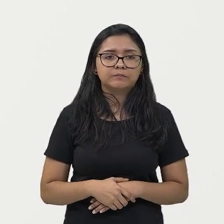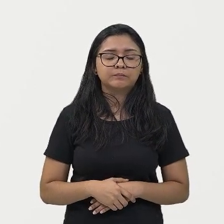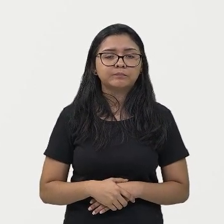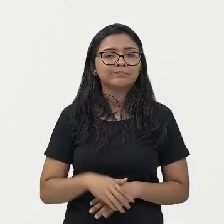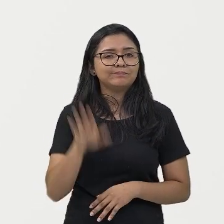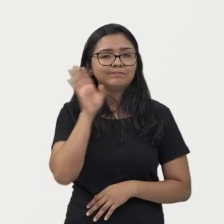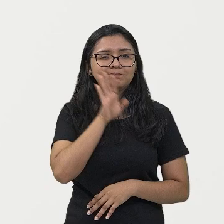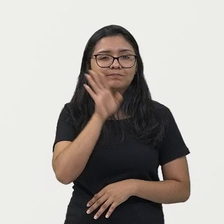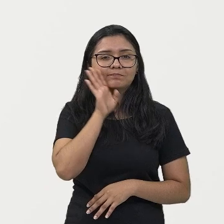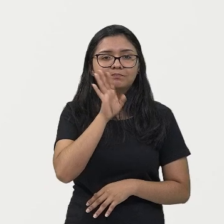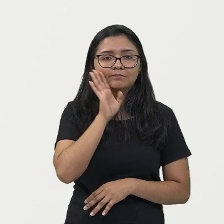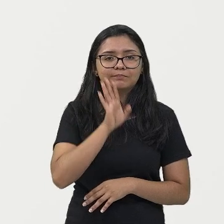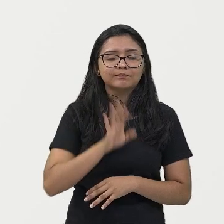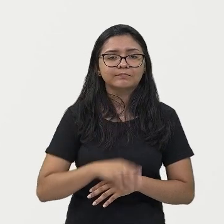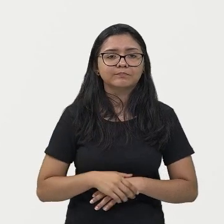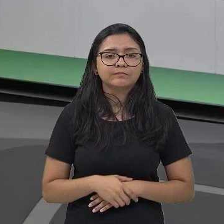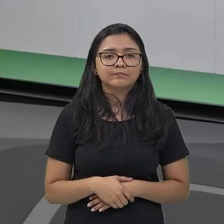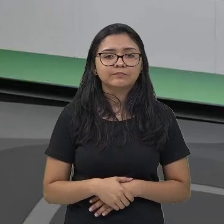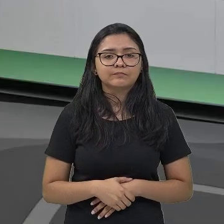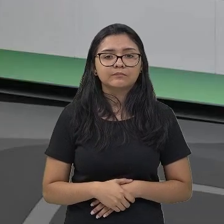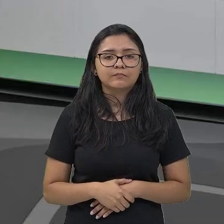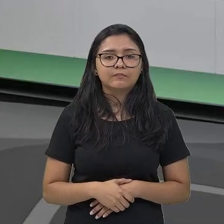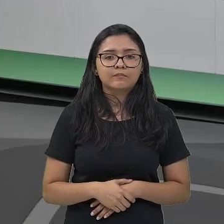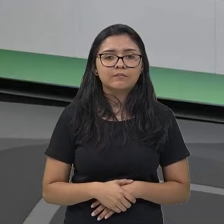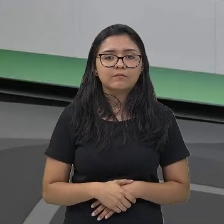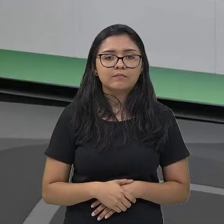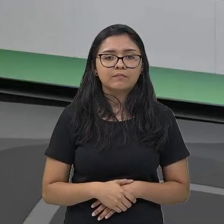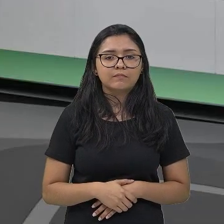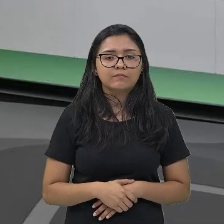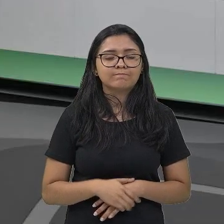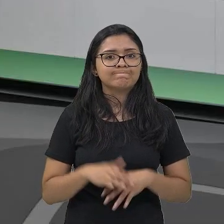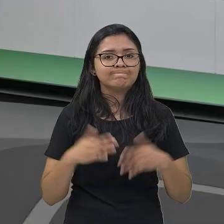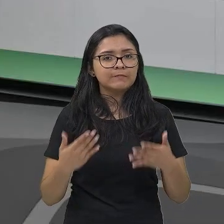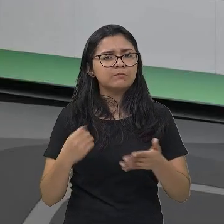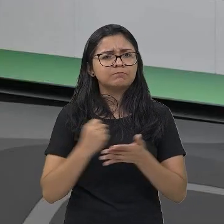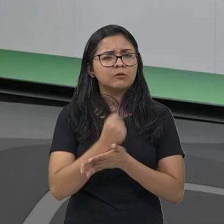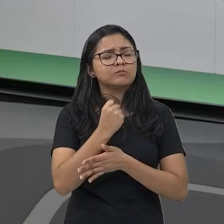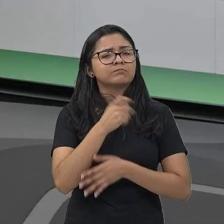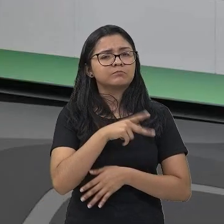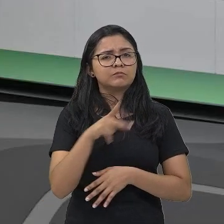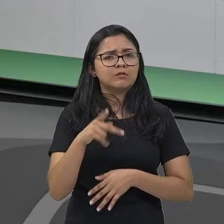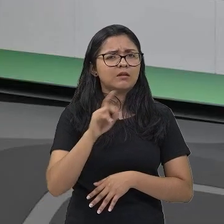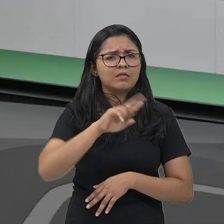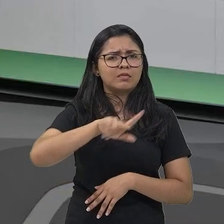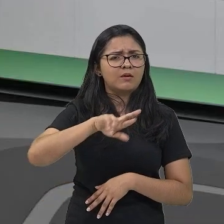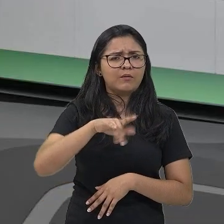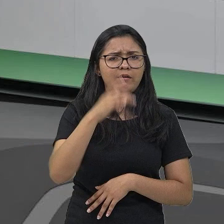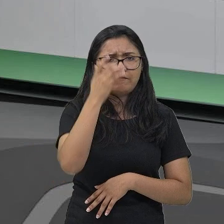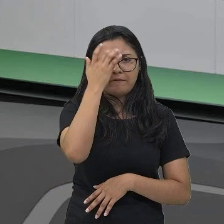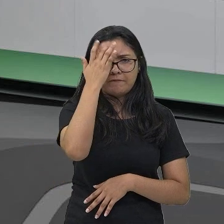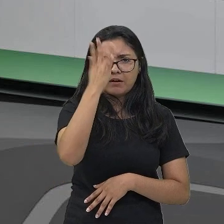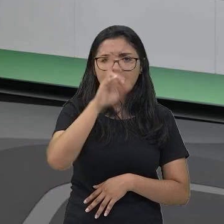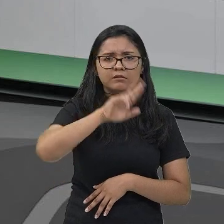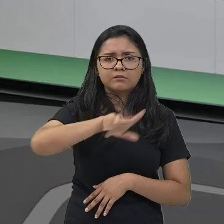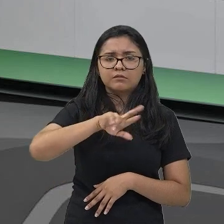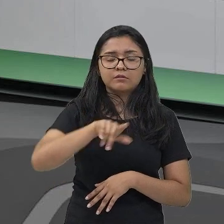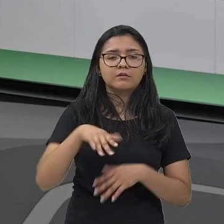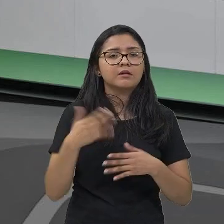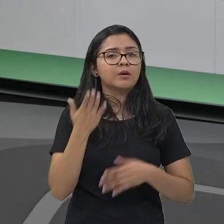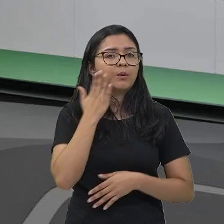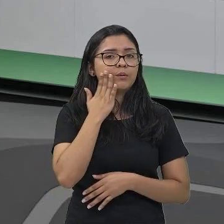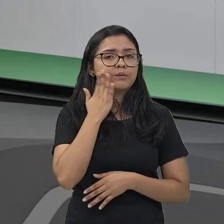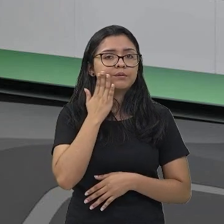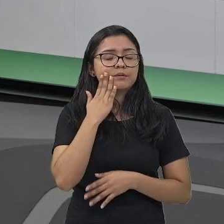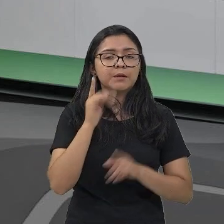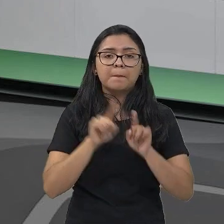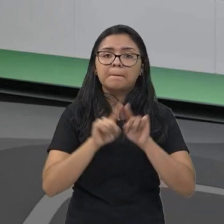Legal, né, gente? Poxa, professora, não é fácil, né? É, fácil eu sei que não é não, mas eu sei que com